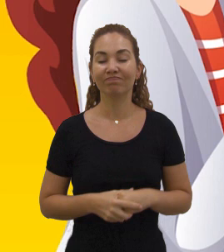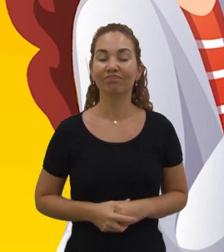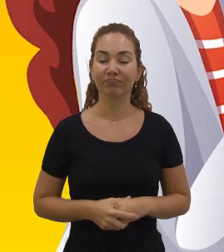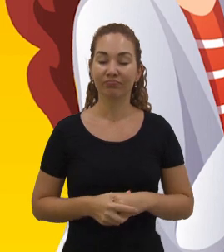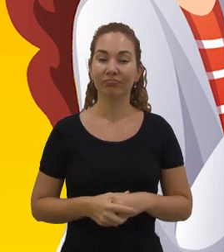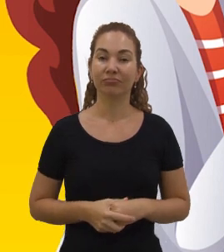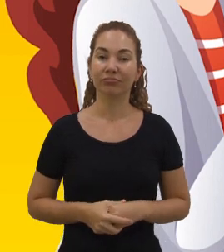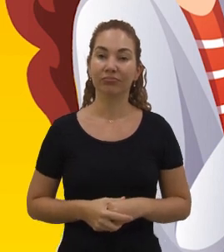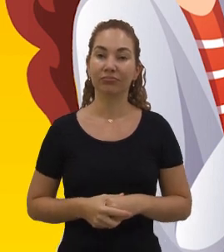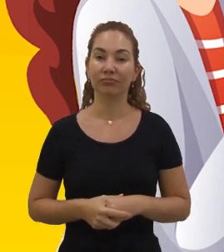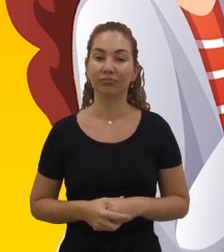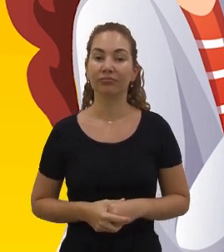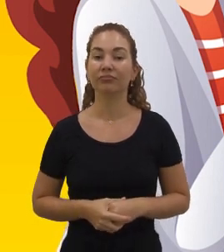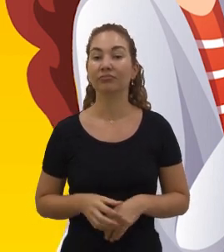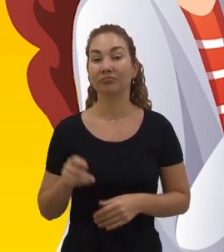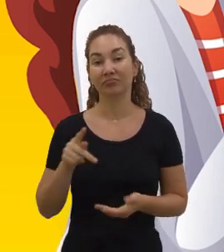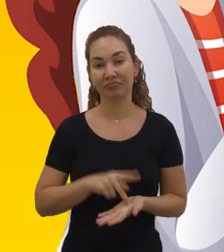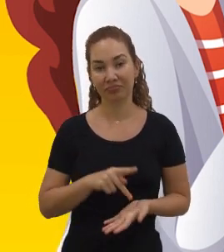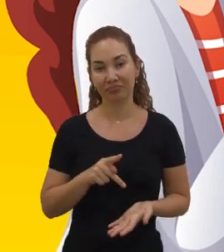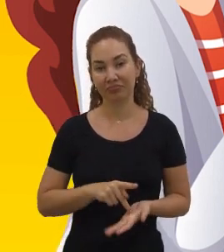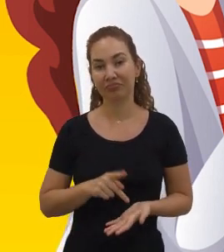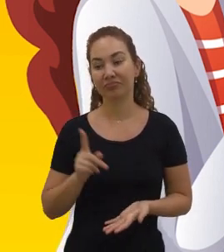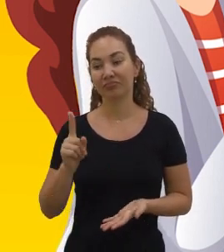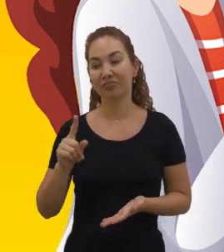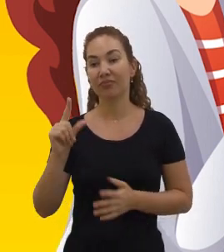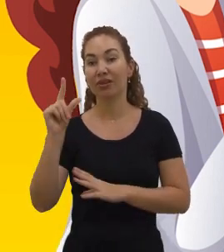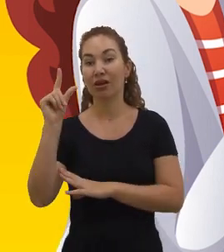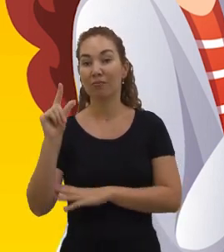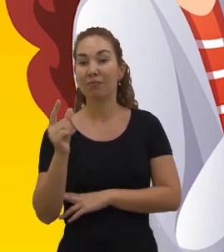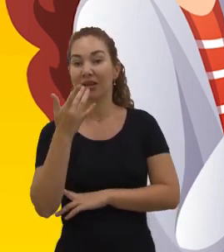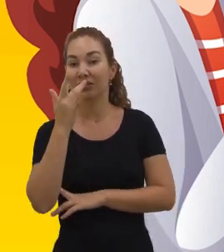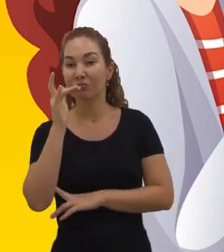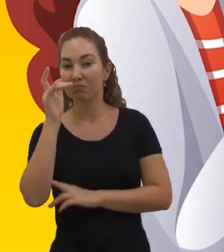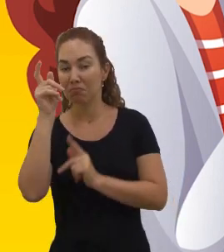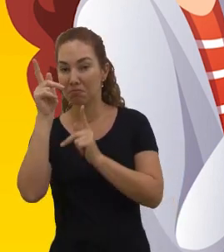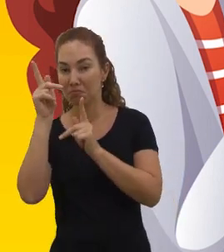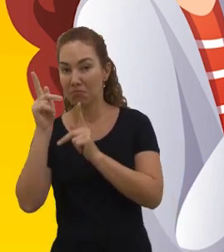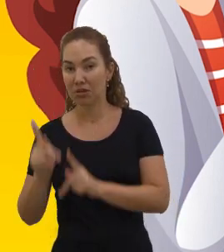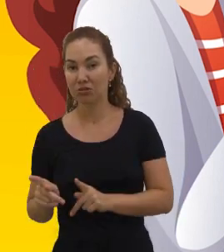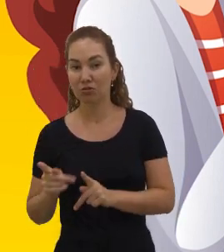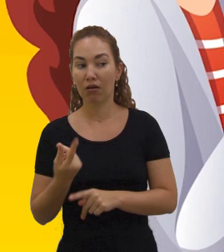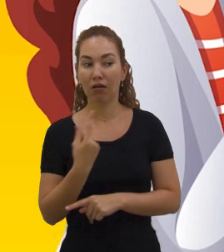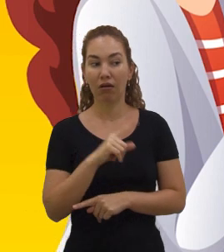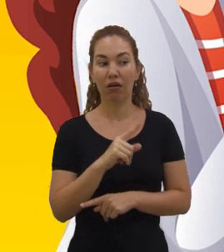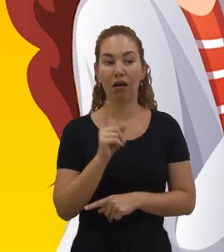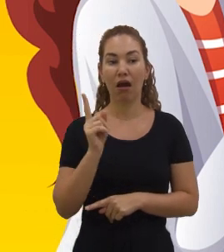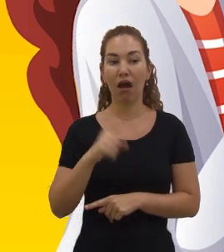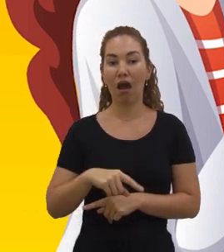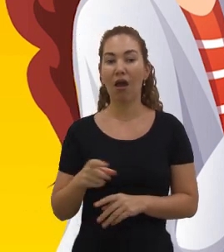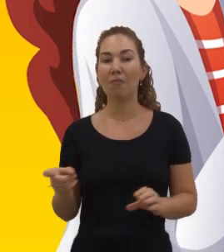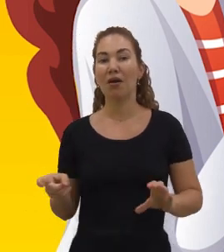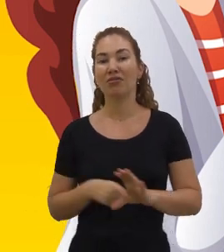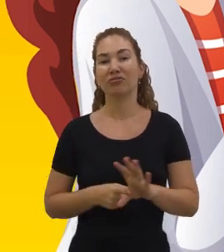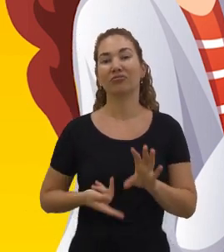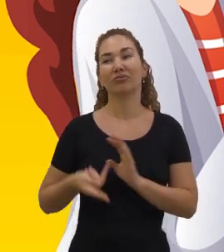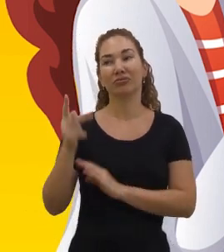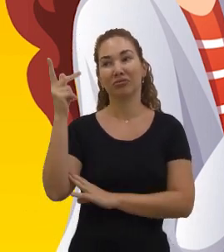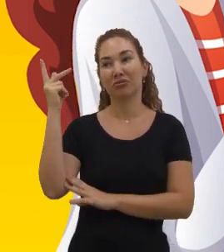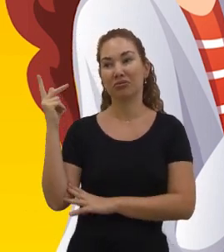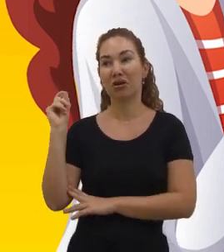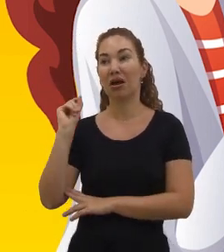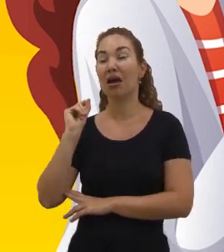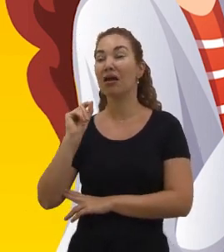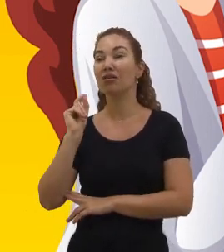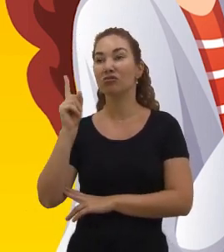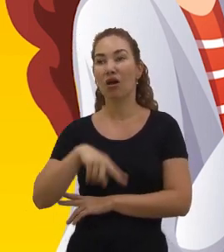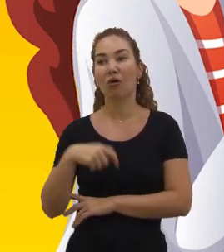a todas as Uma minorias. dívida Exato. histórica, né, dos brancos com os negros. É uma dívida histórica. Eu acho que esse é o mínimo que a gente faz hoje